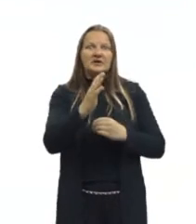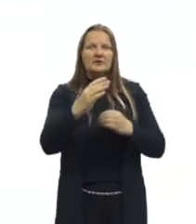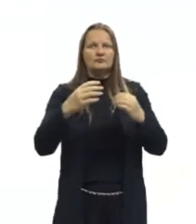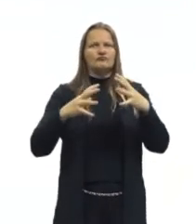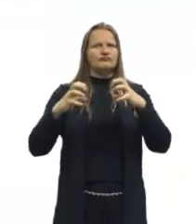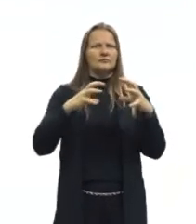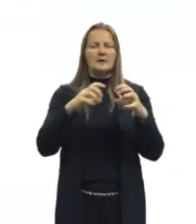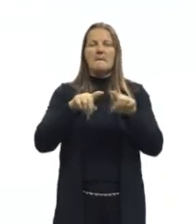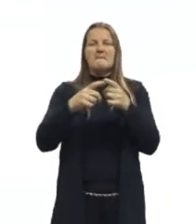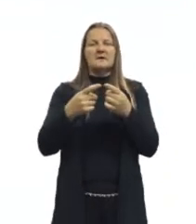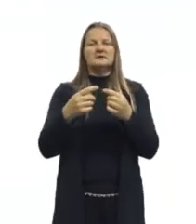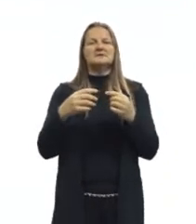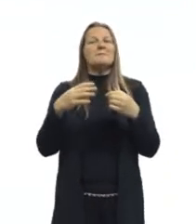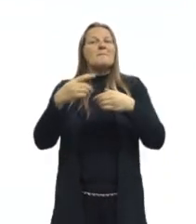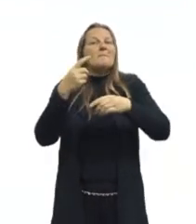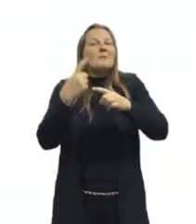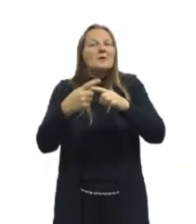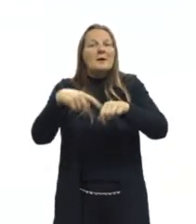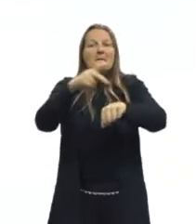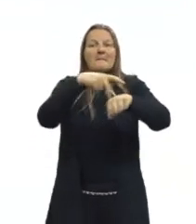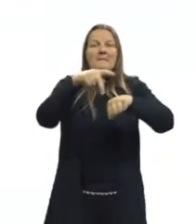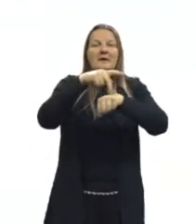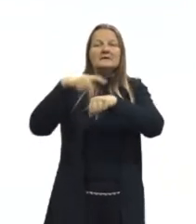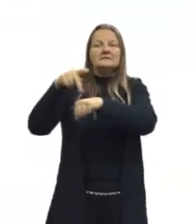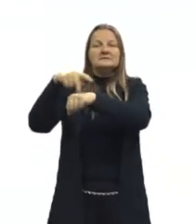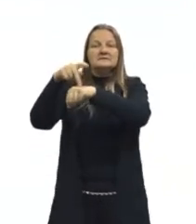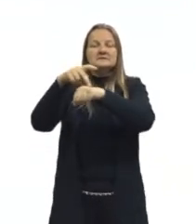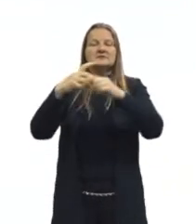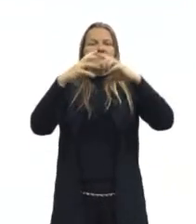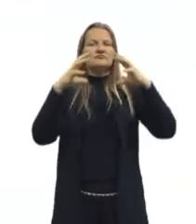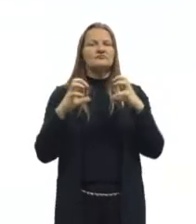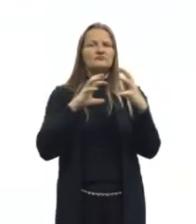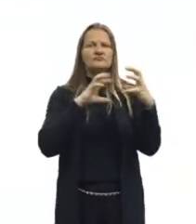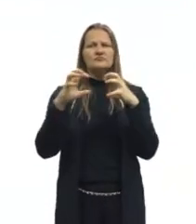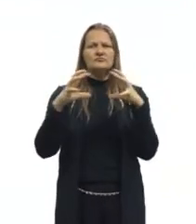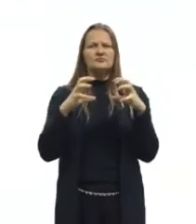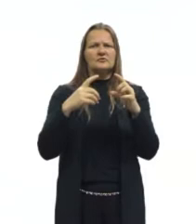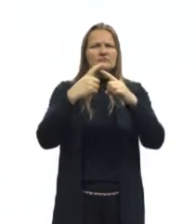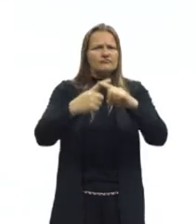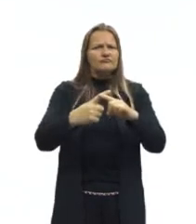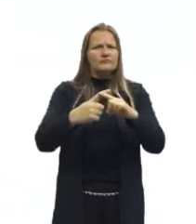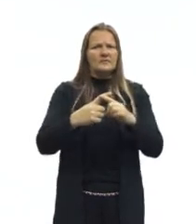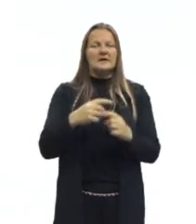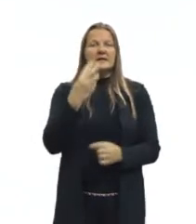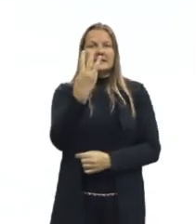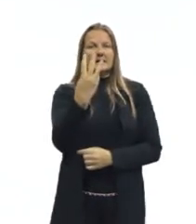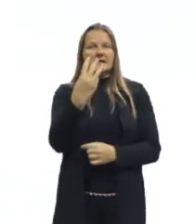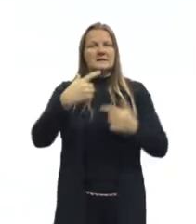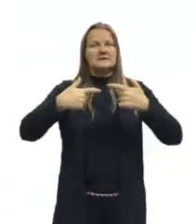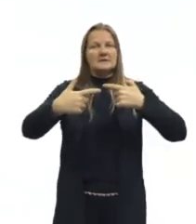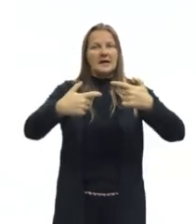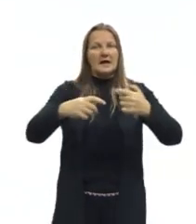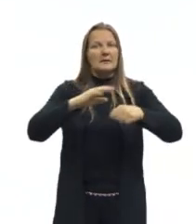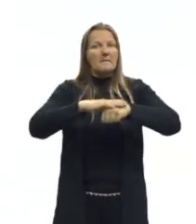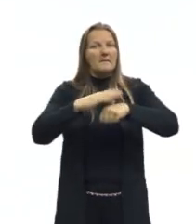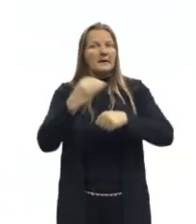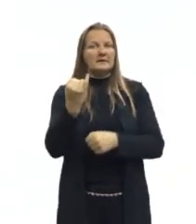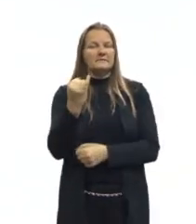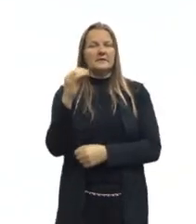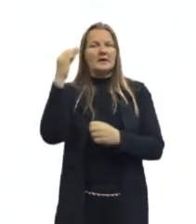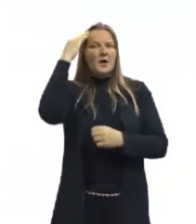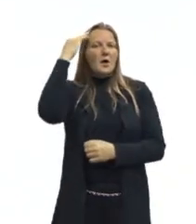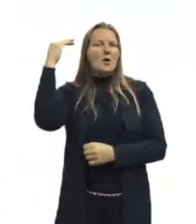muitas guerras em outros países e a gente vai ressaltar né três guerras aqui a guerra da